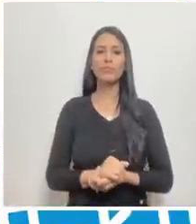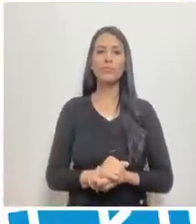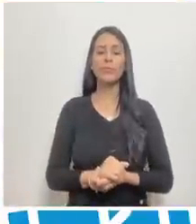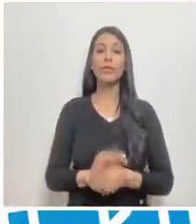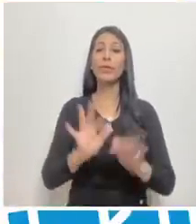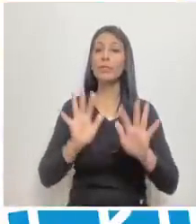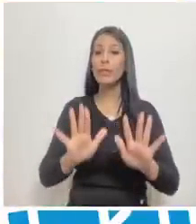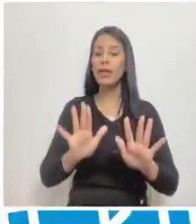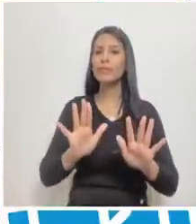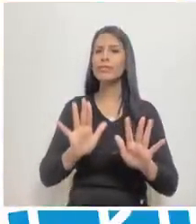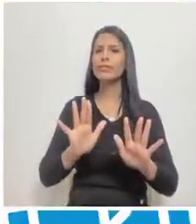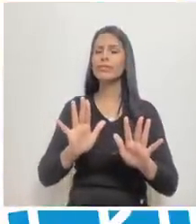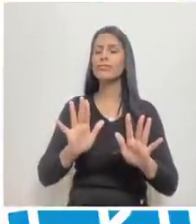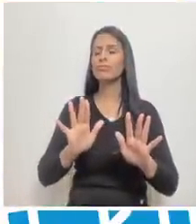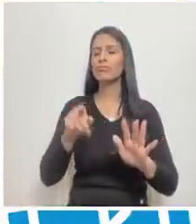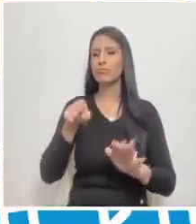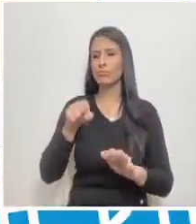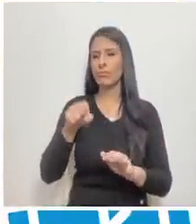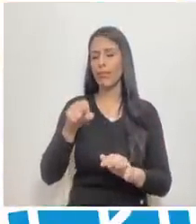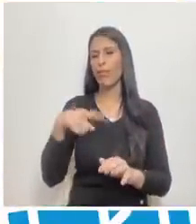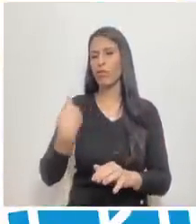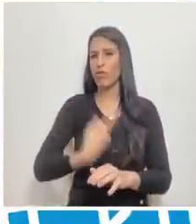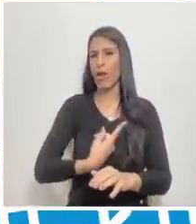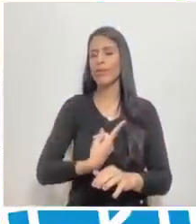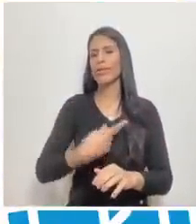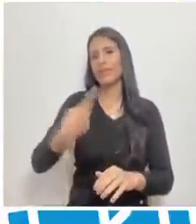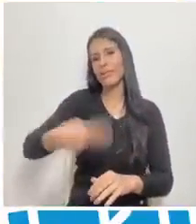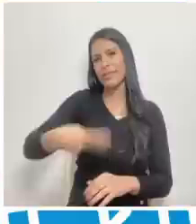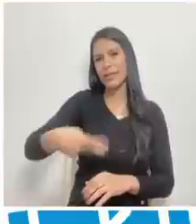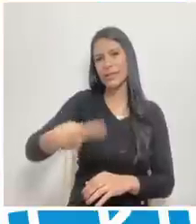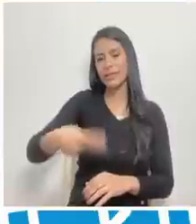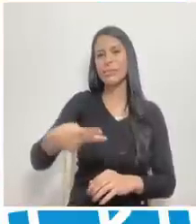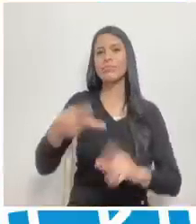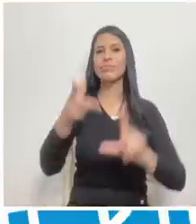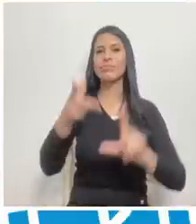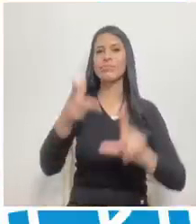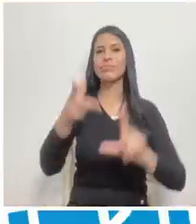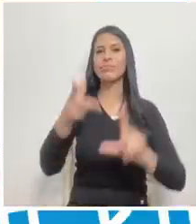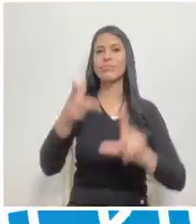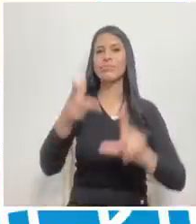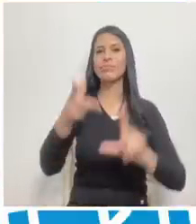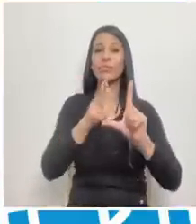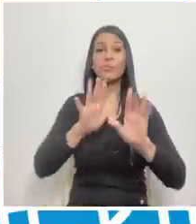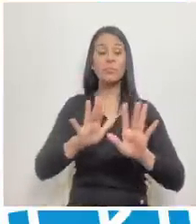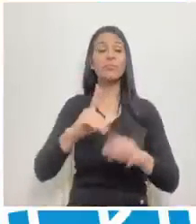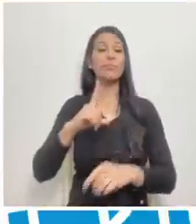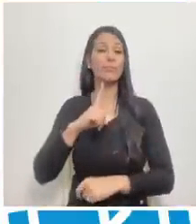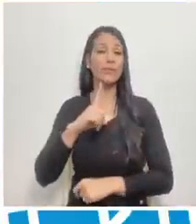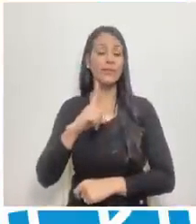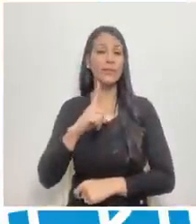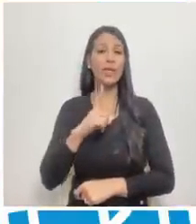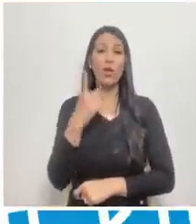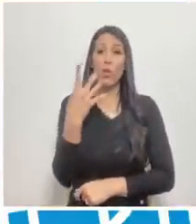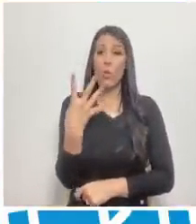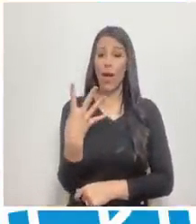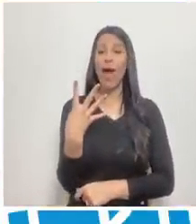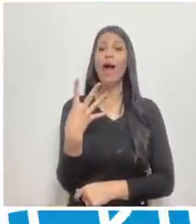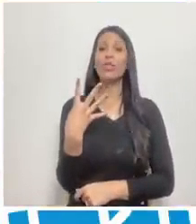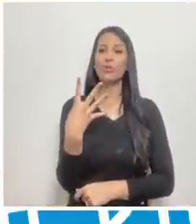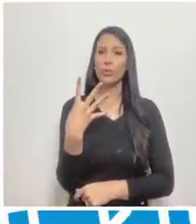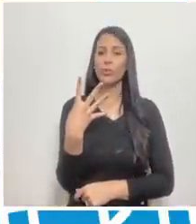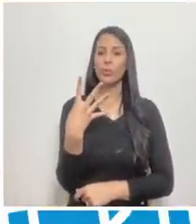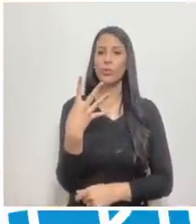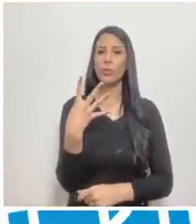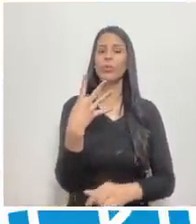histórica, a gente tem a honra de ser o primeiro de um ciclo de 4 encontros que nós estamos fazendo em parceria com o Conselho Nacional de